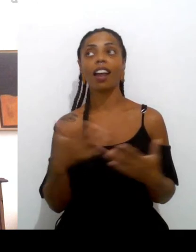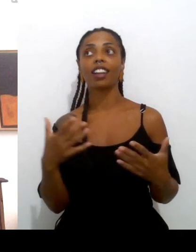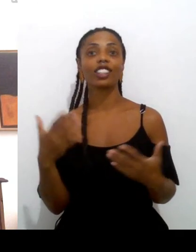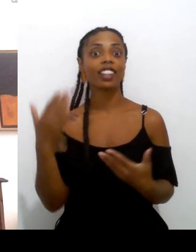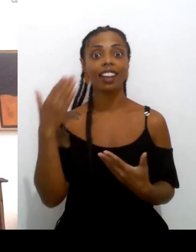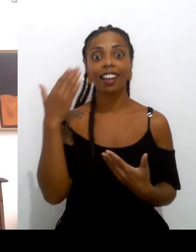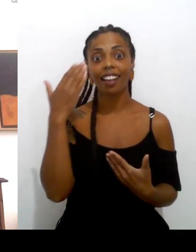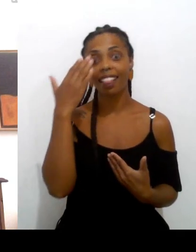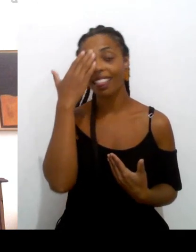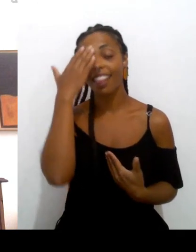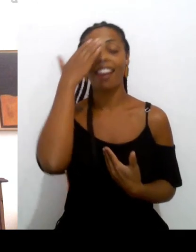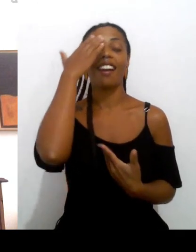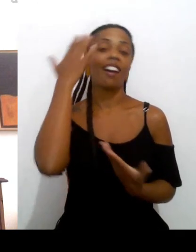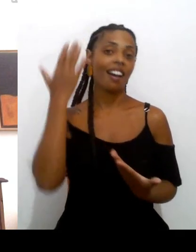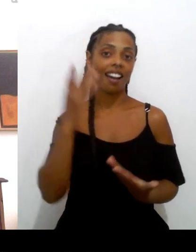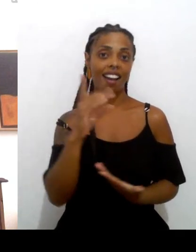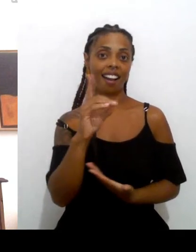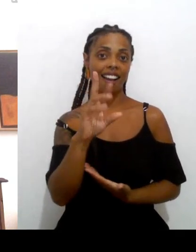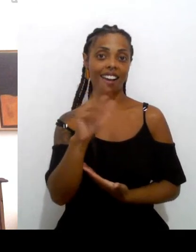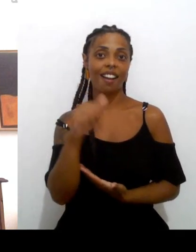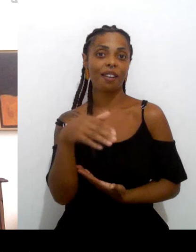era uma vida cheia